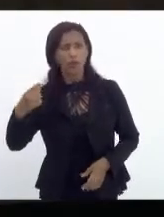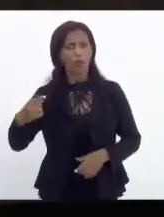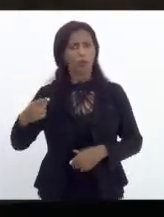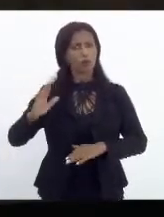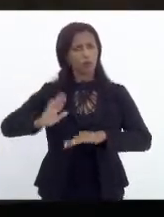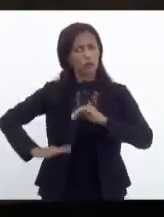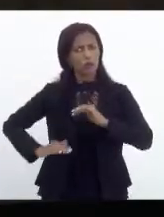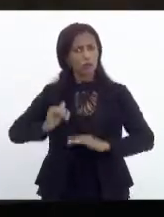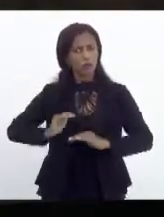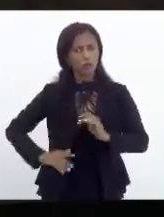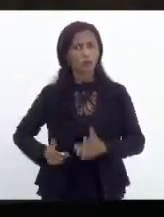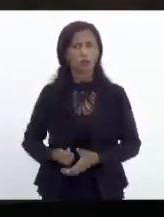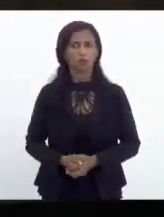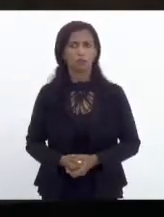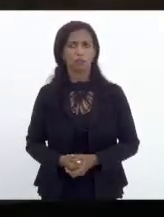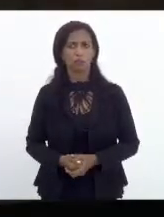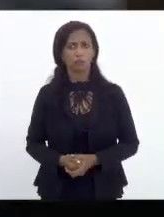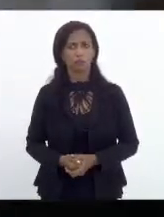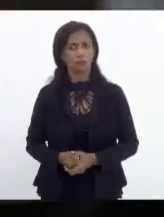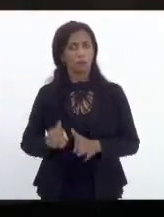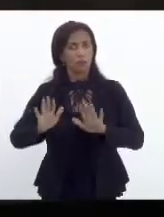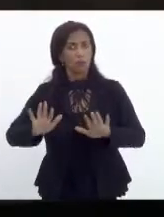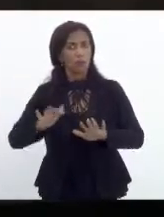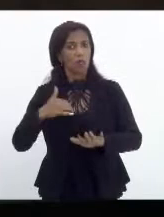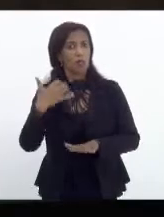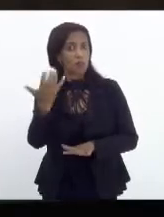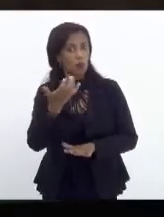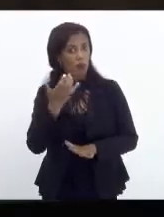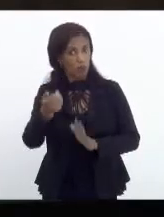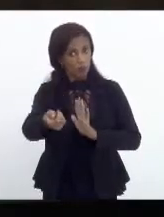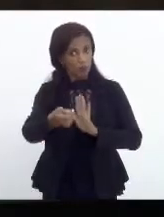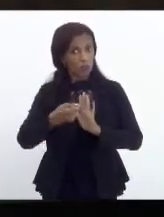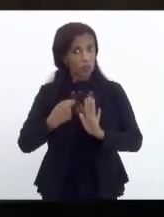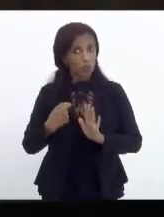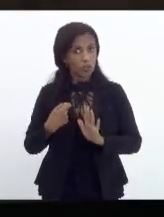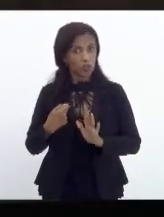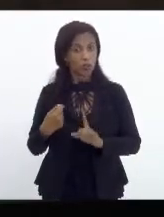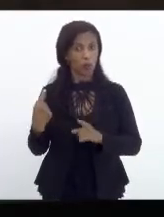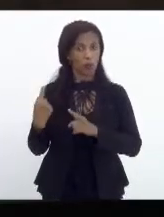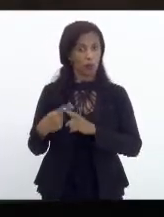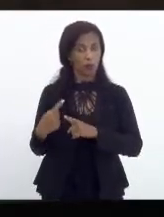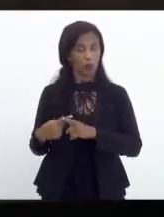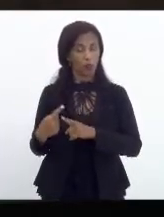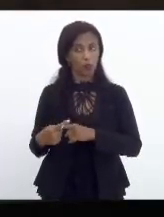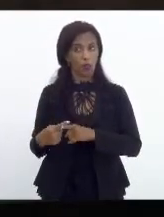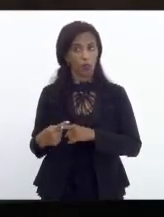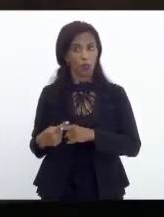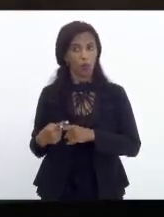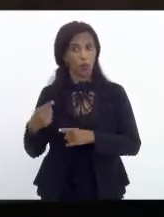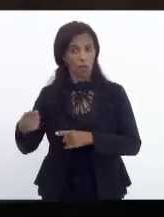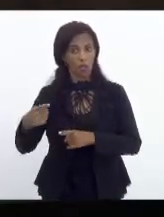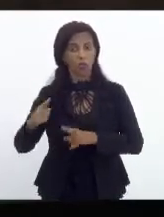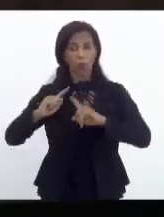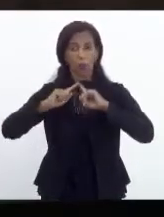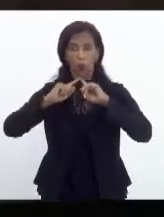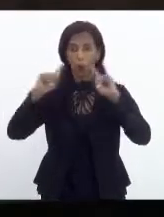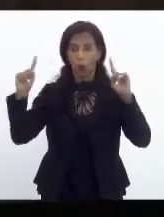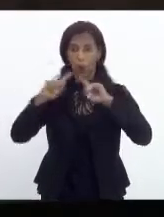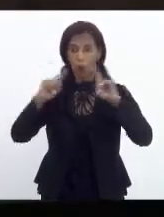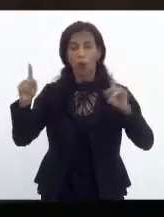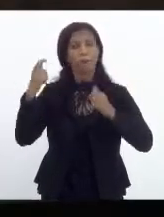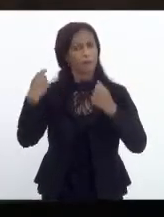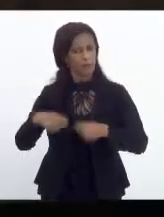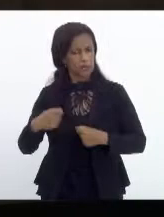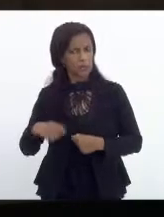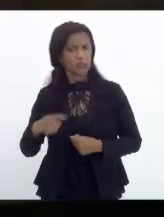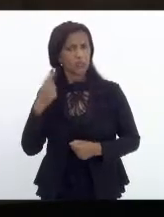profissão, mas eu quero fazer o registro, porque eles estão reivindicando, devem ser